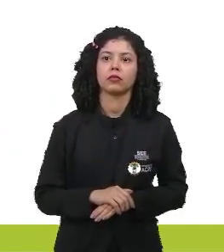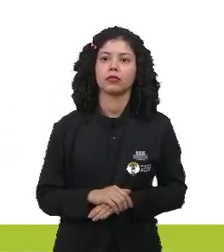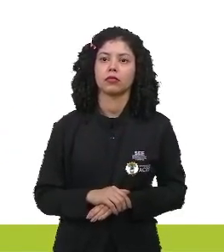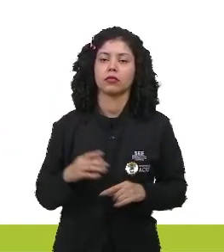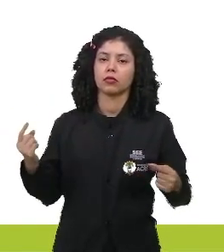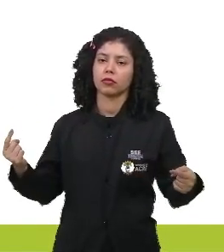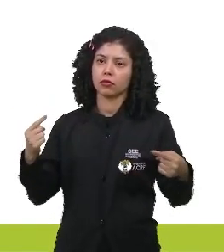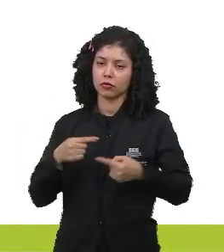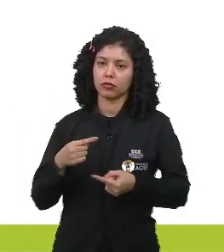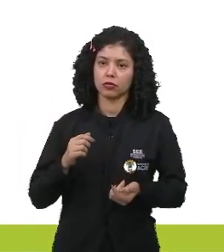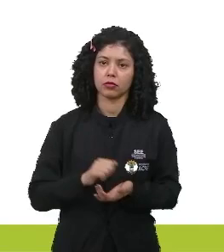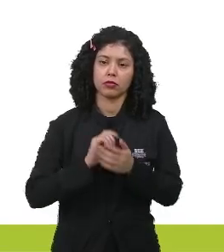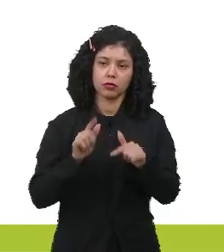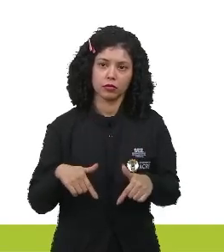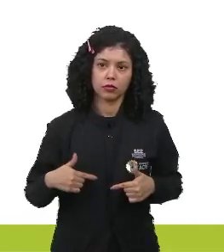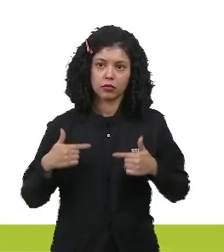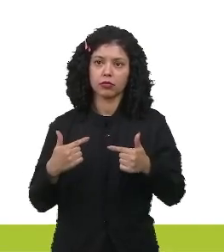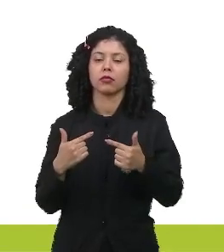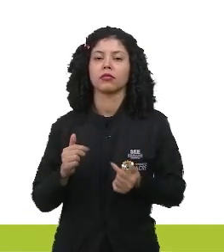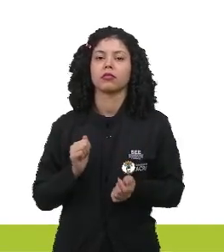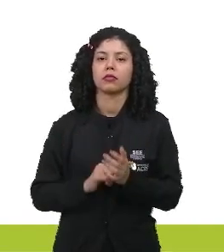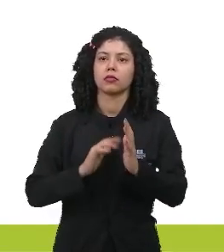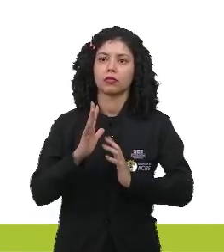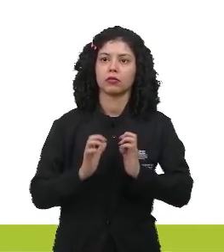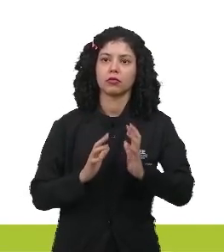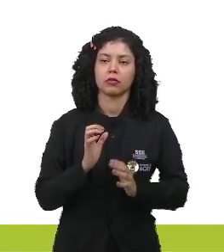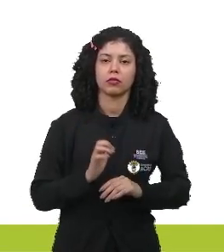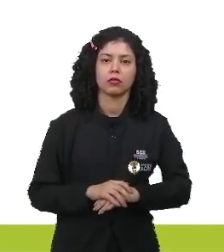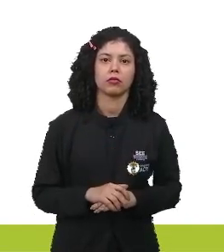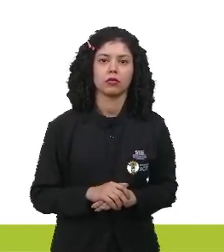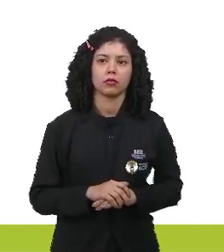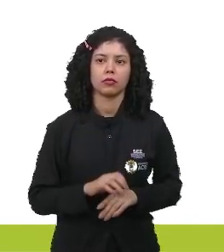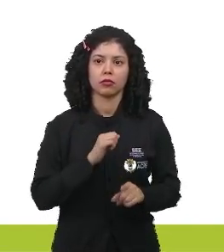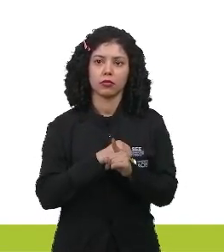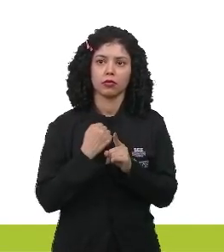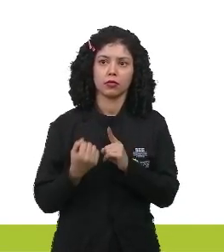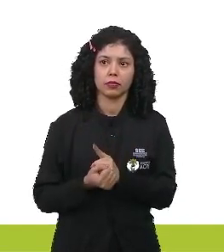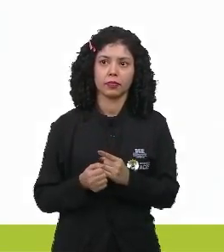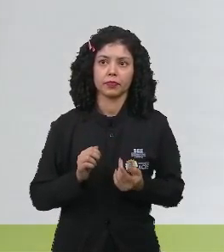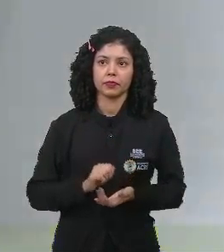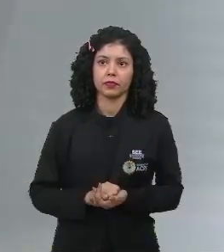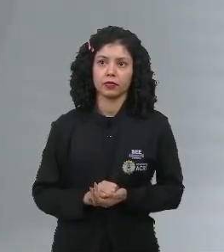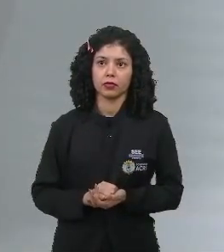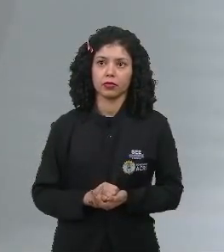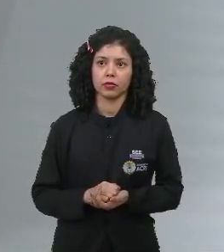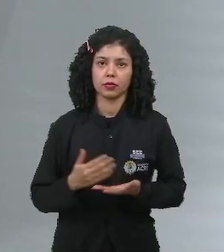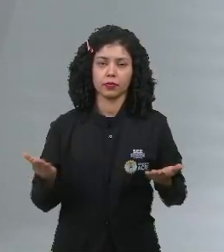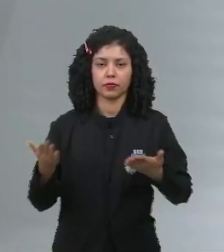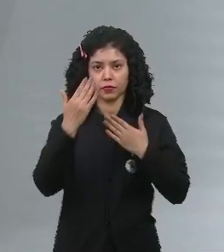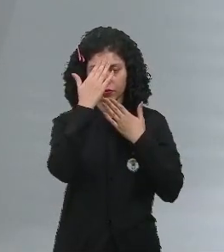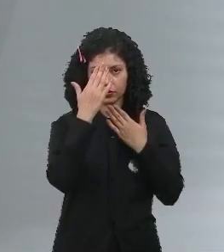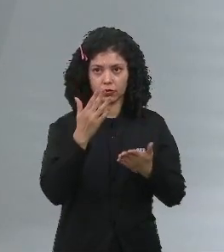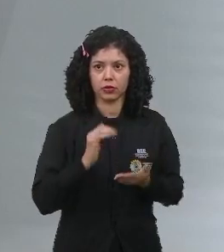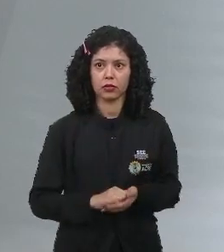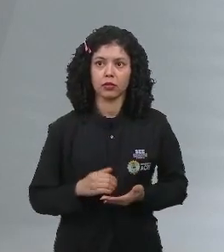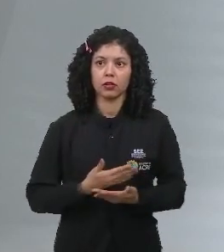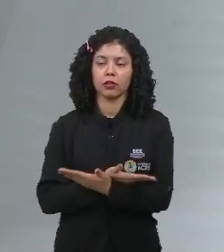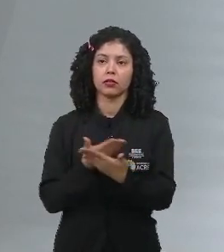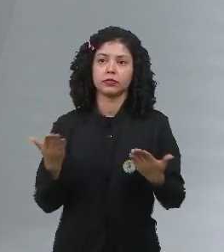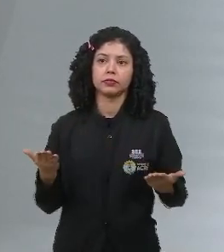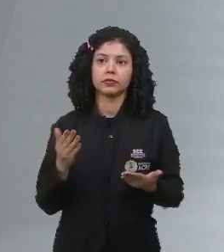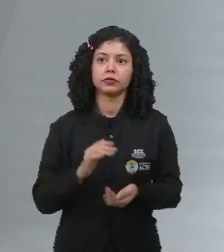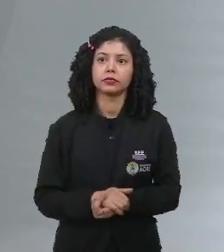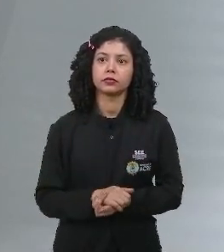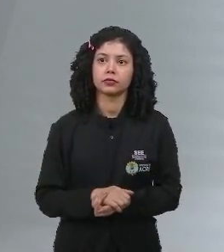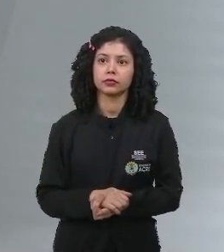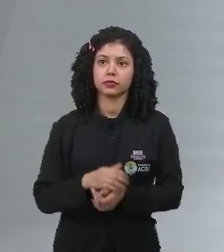Contenda as lutas os conflitos na sociedade então eu agradeço a todos vocês